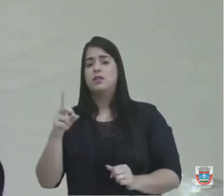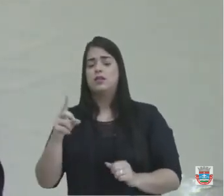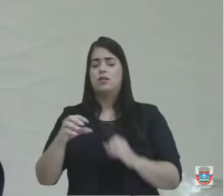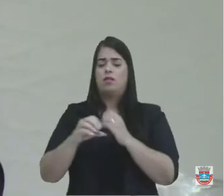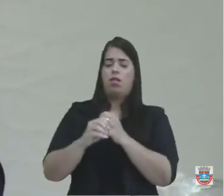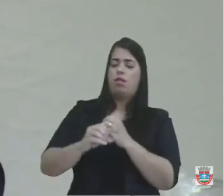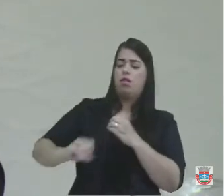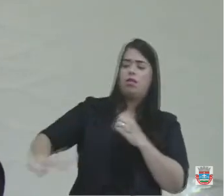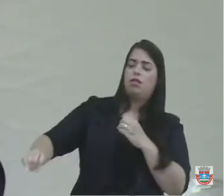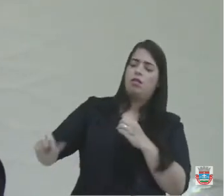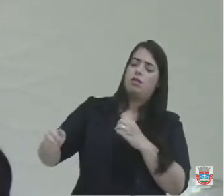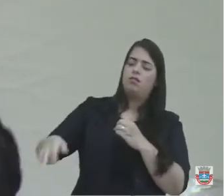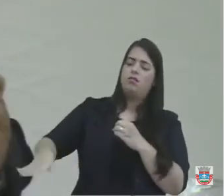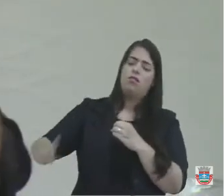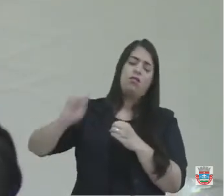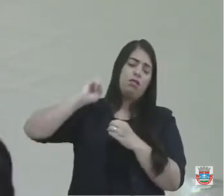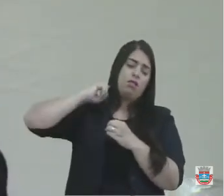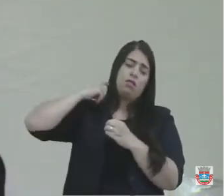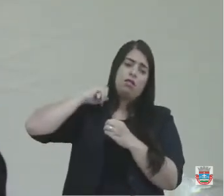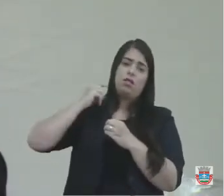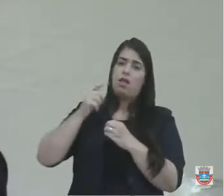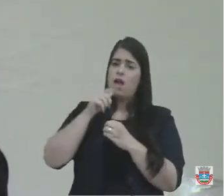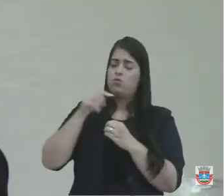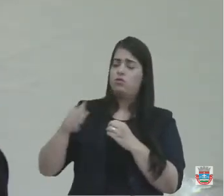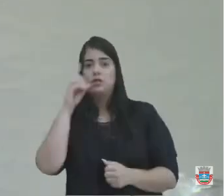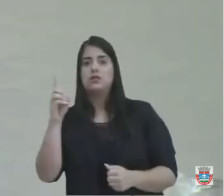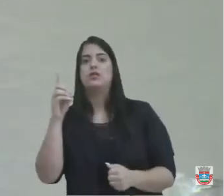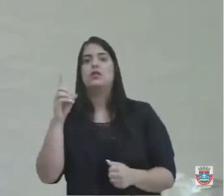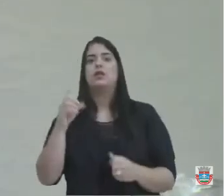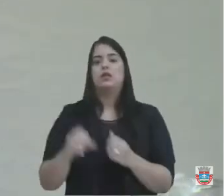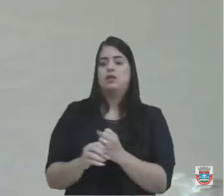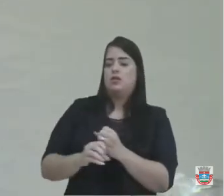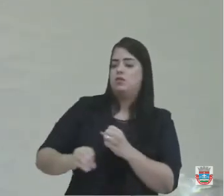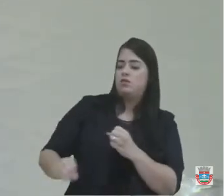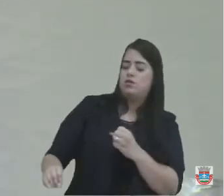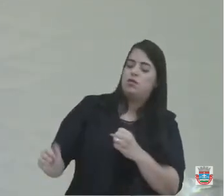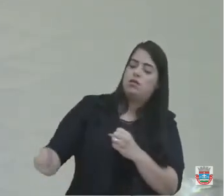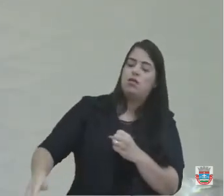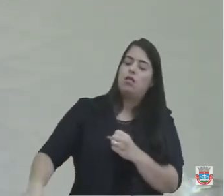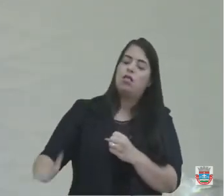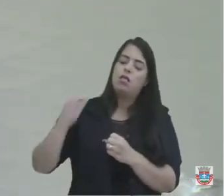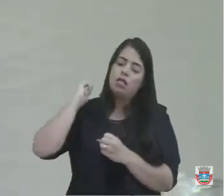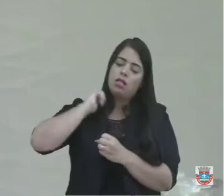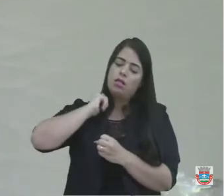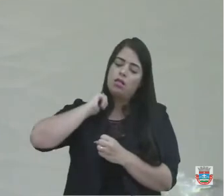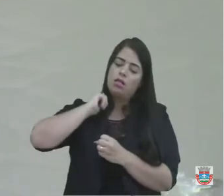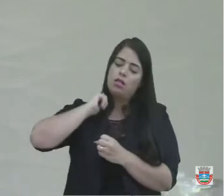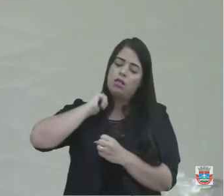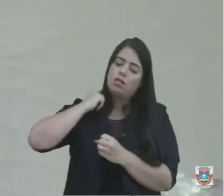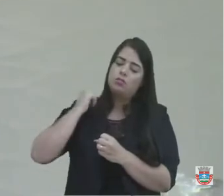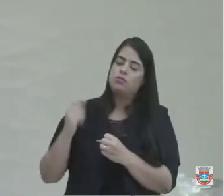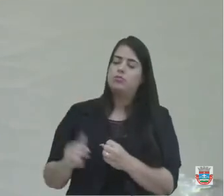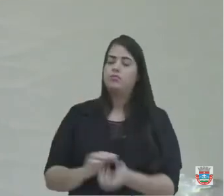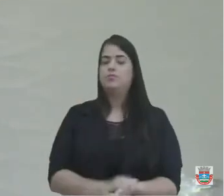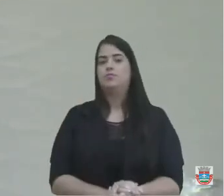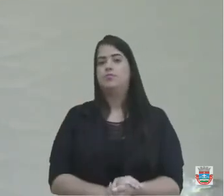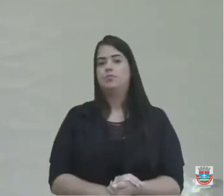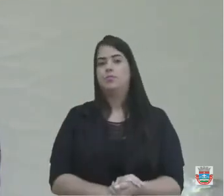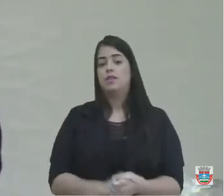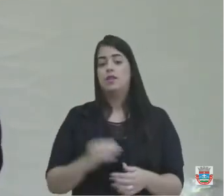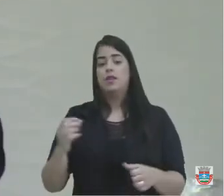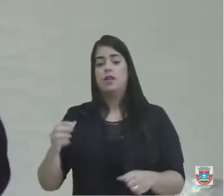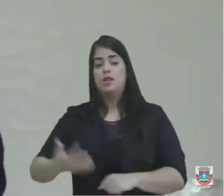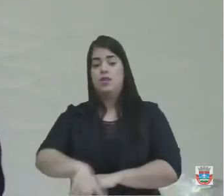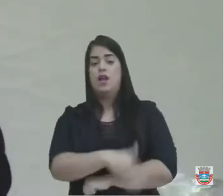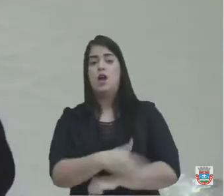esgoto a céu aberto lá então espere o mais rápido possível perto lá na na Rua da Alegria